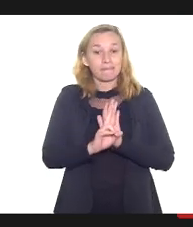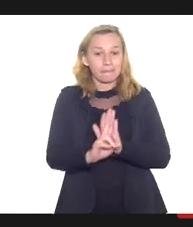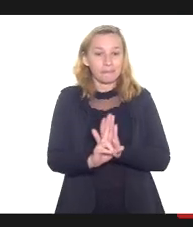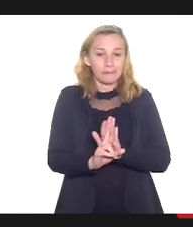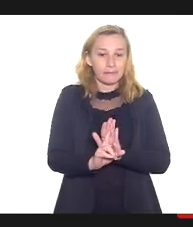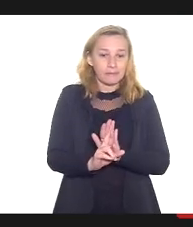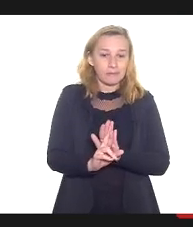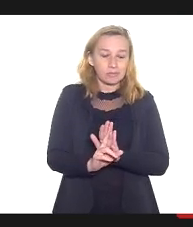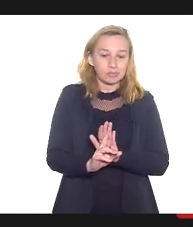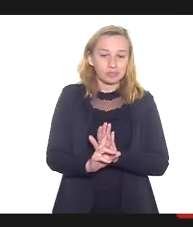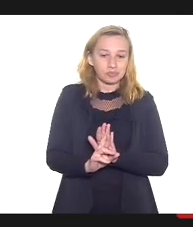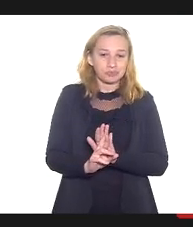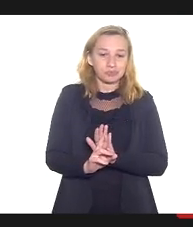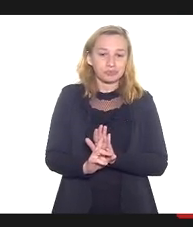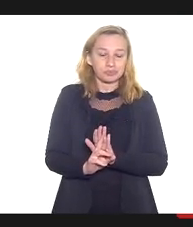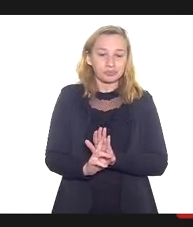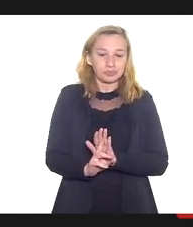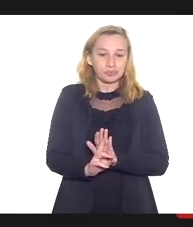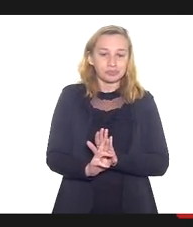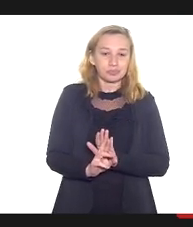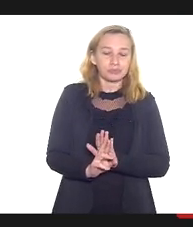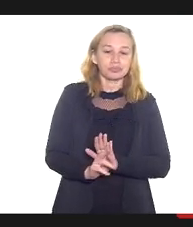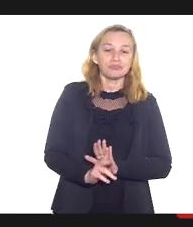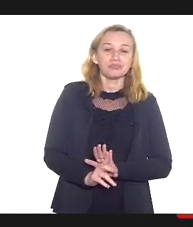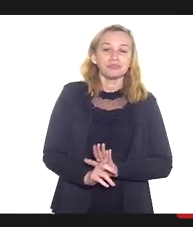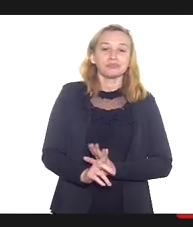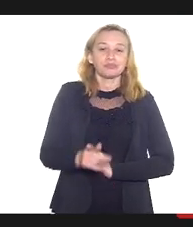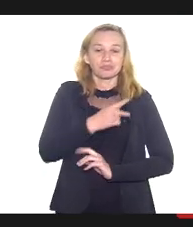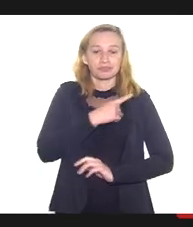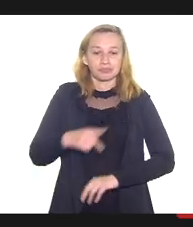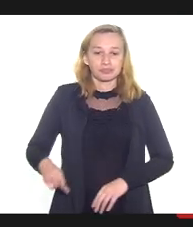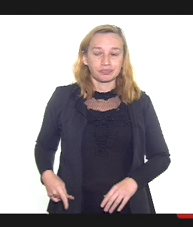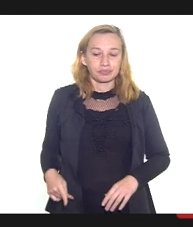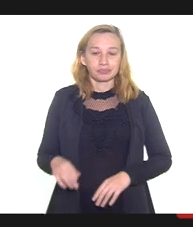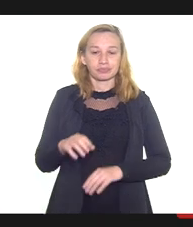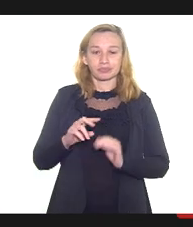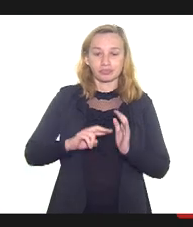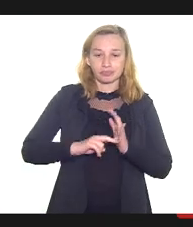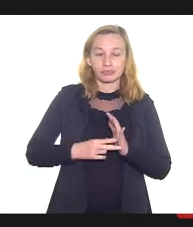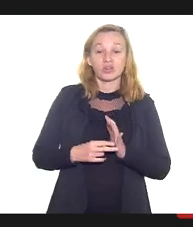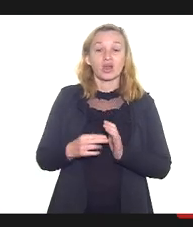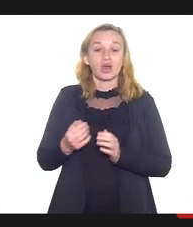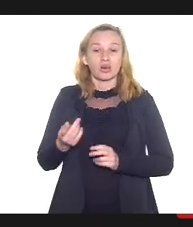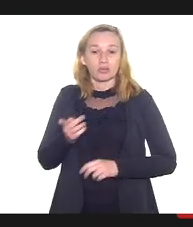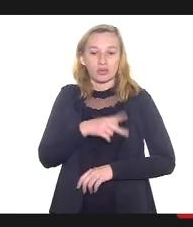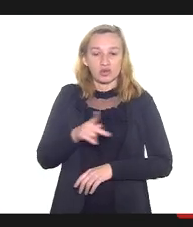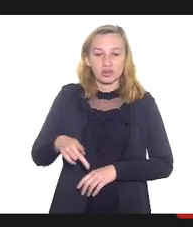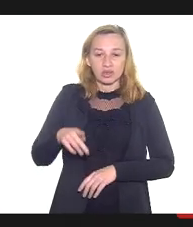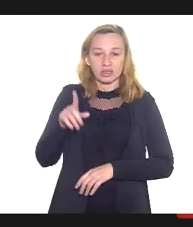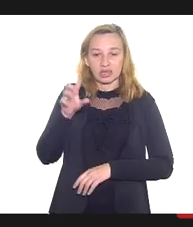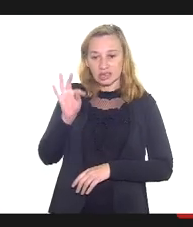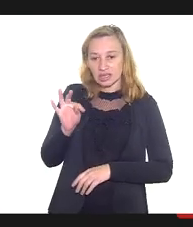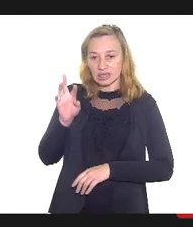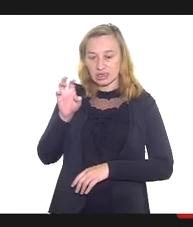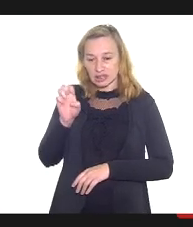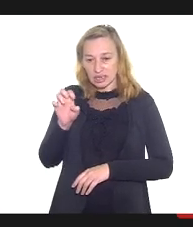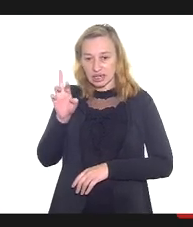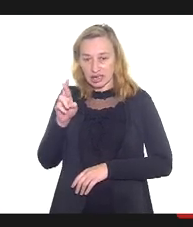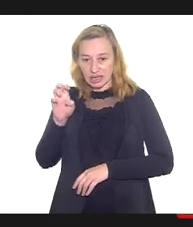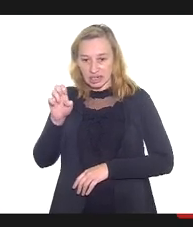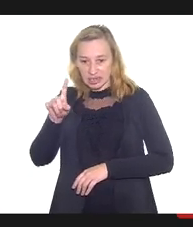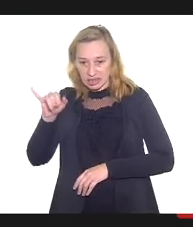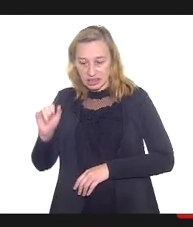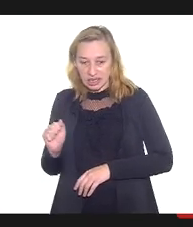a presidente da UPE Sindicato, a professora Terezinha. Nós gostaríamos de destacar aqui o nosso posicionamento em que